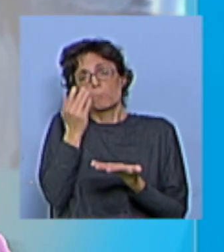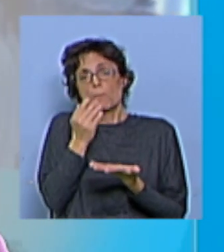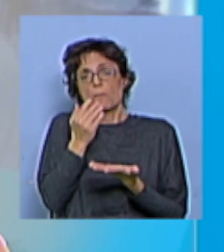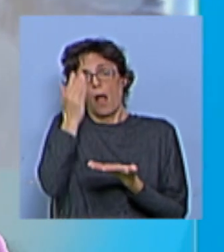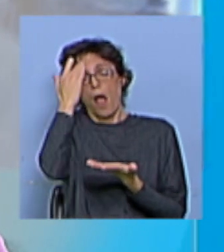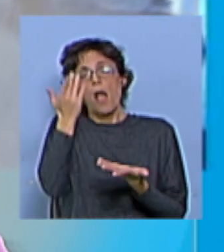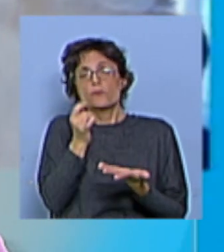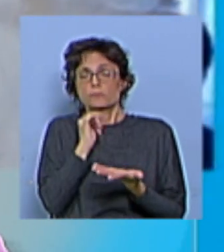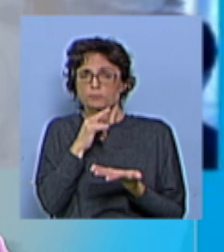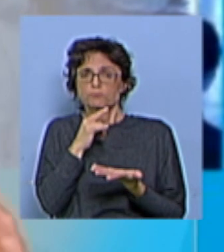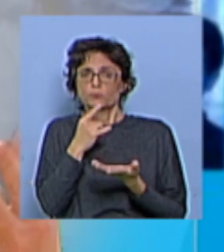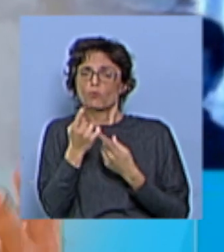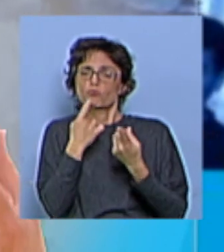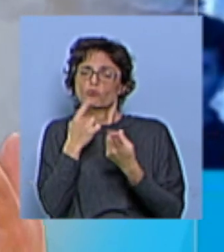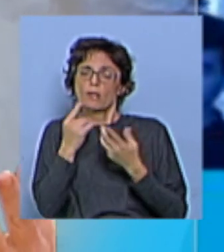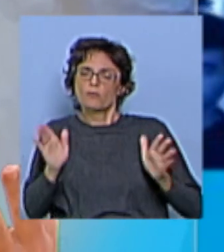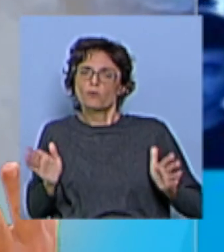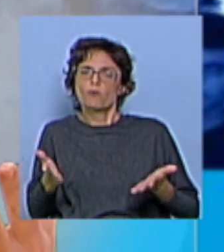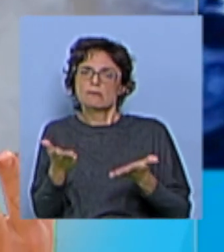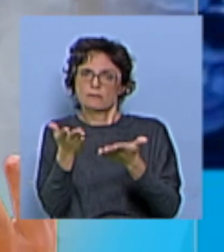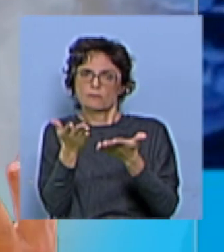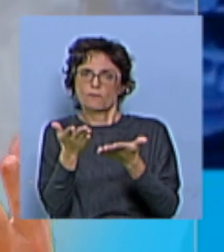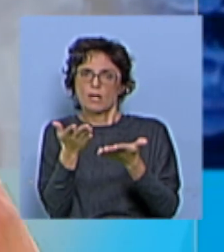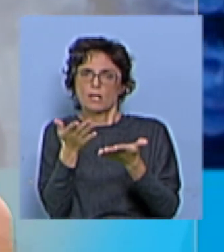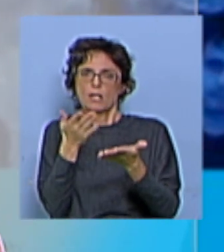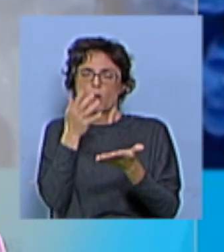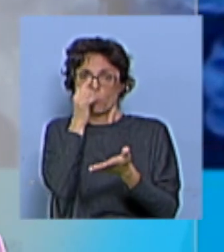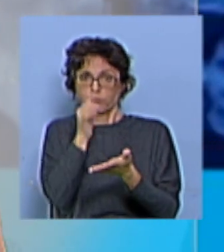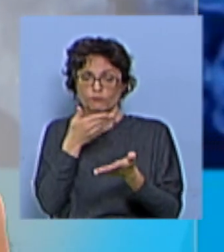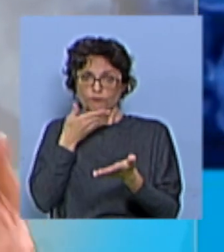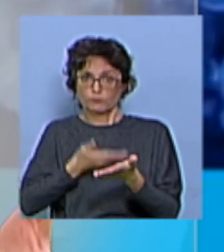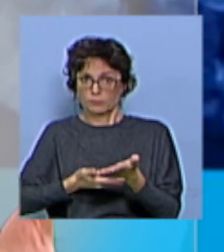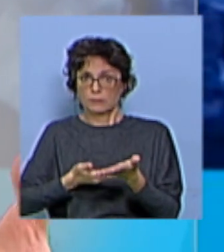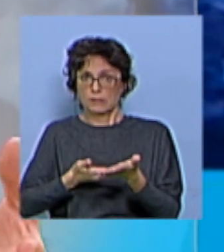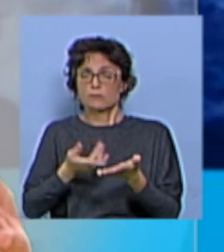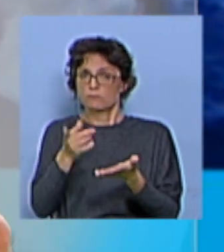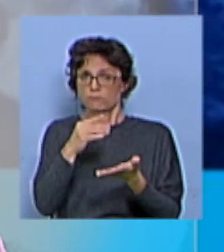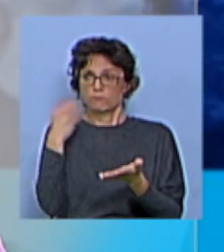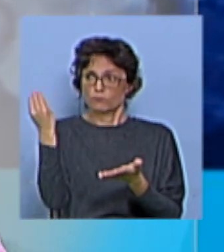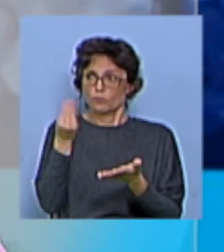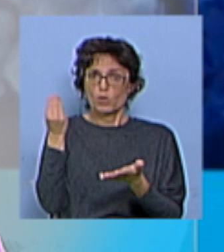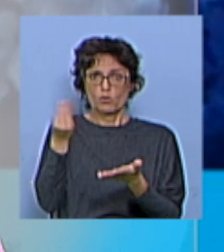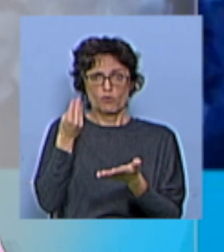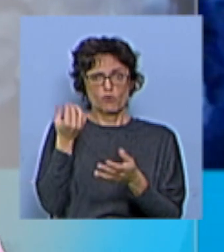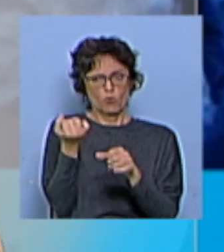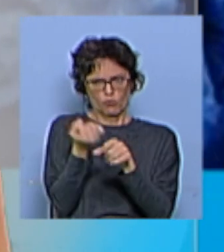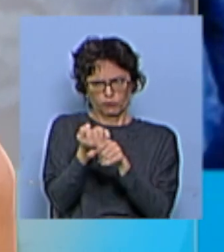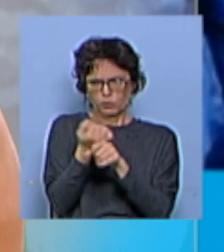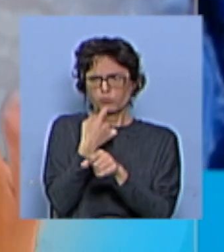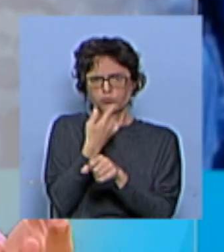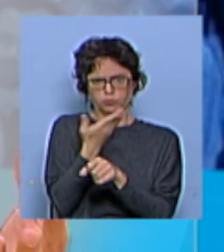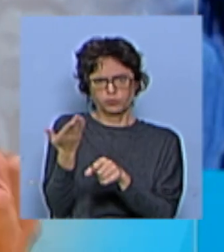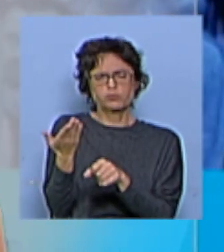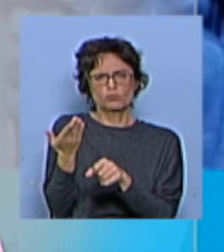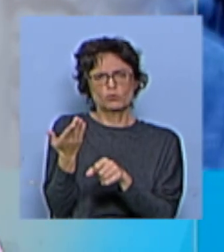com diferentes interlocutores, até com perspectivas diferentes, com os jovens que são tão ativos nesta problemática, com o cidadão comum,